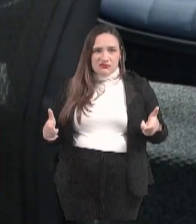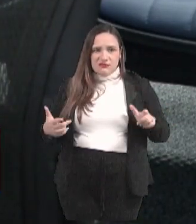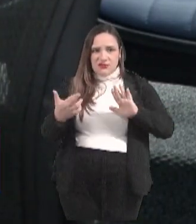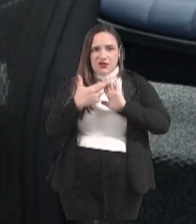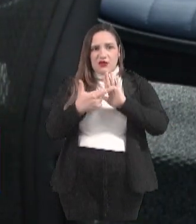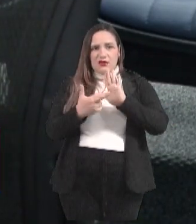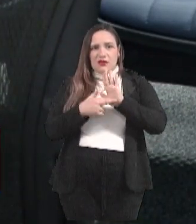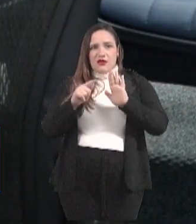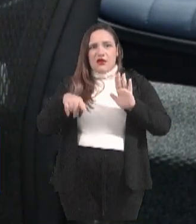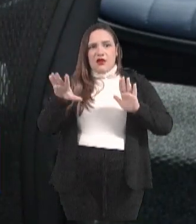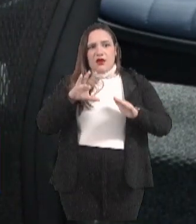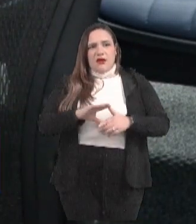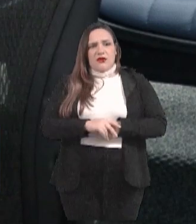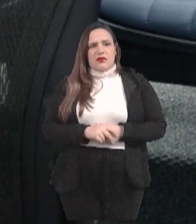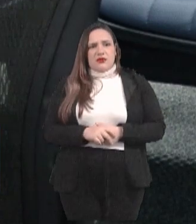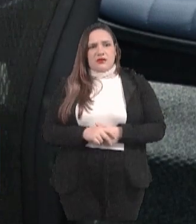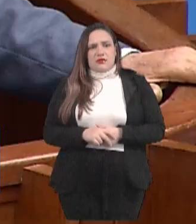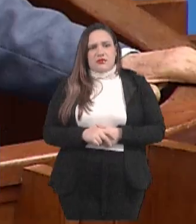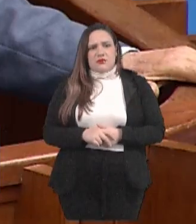faixa de fronteira,